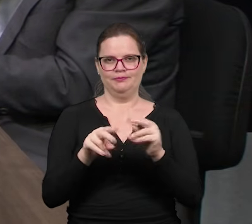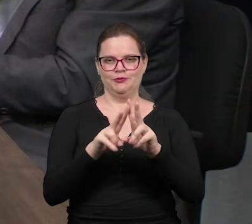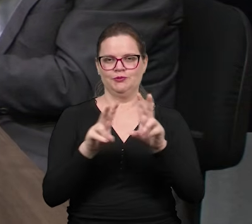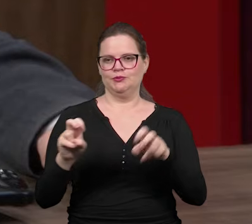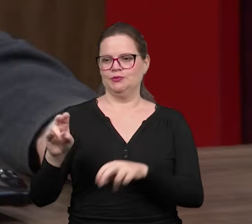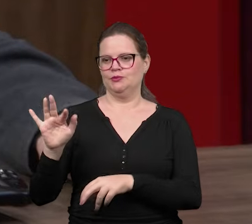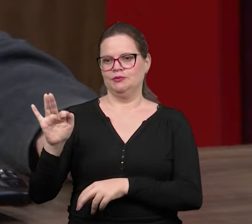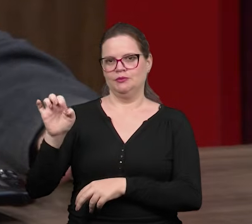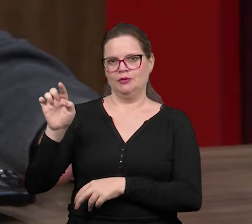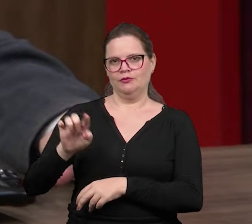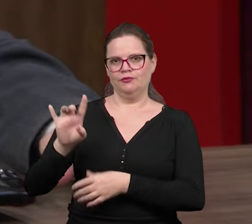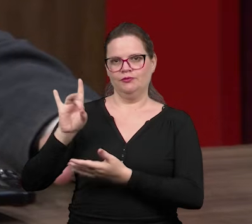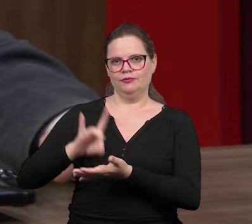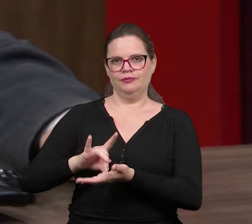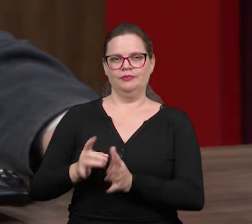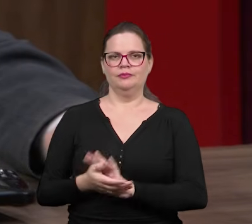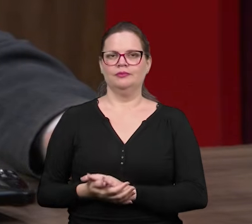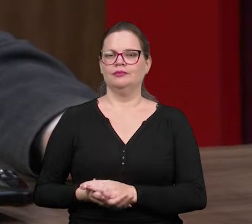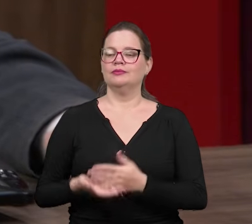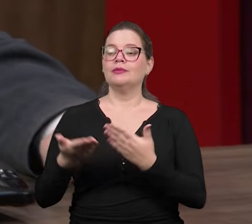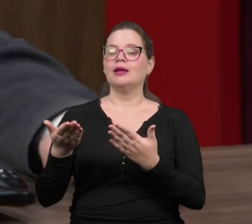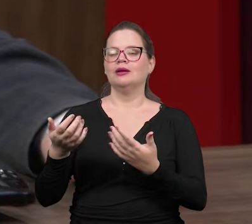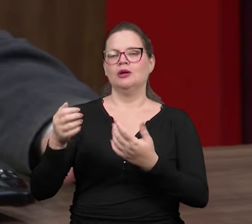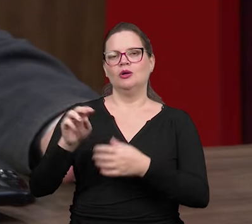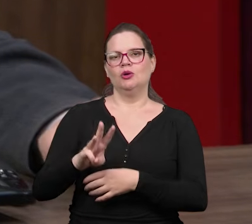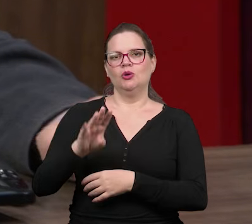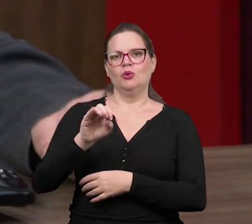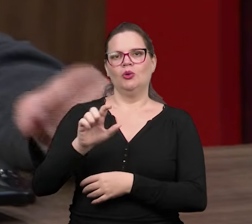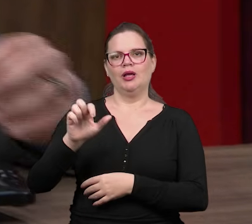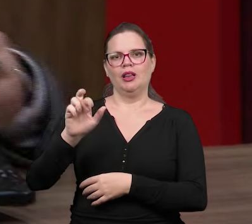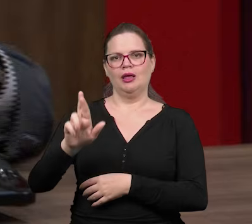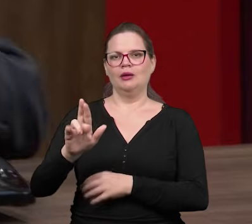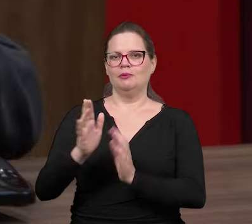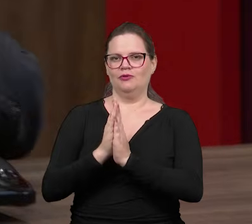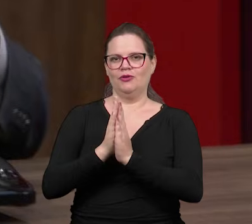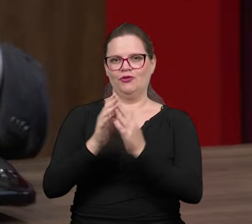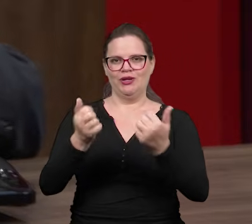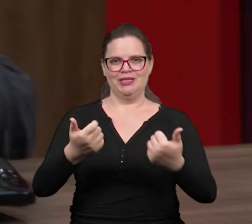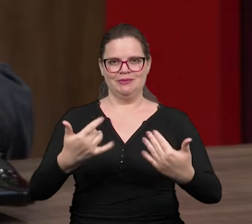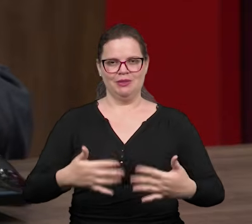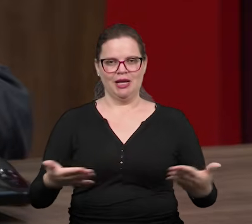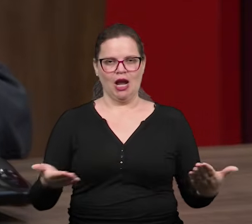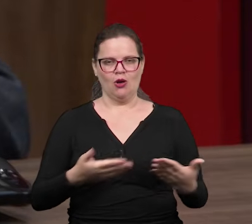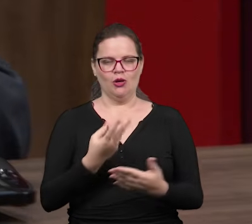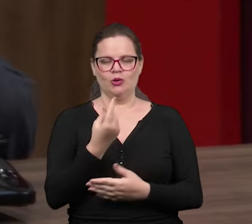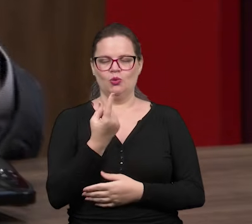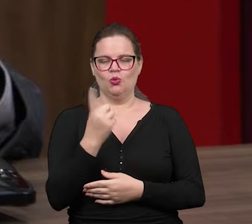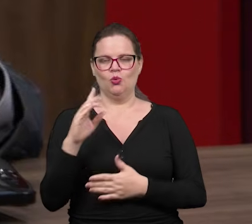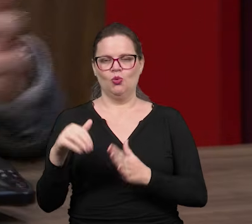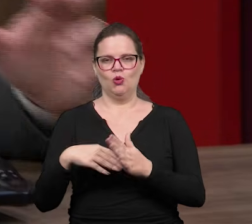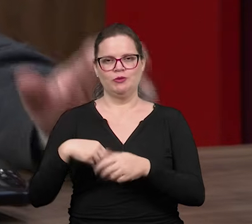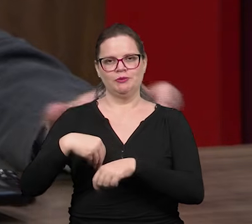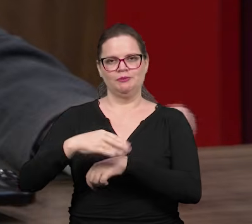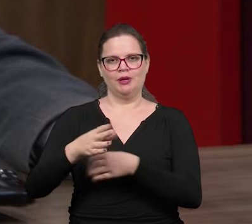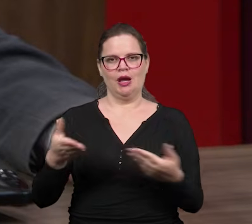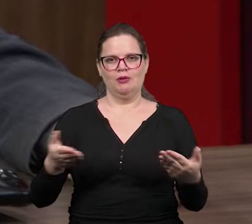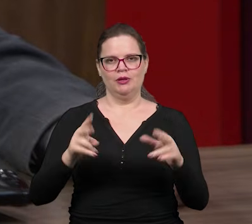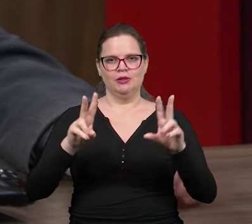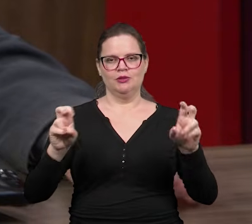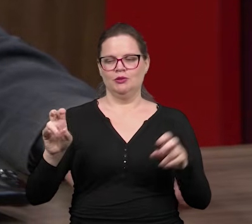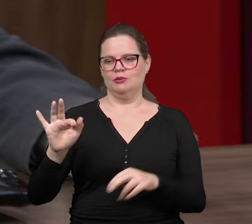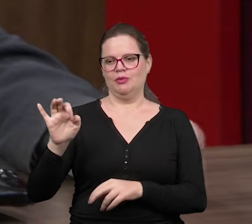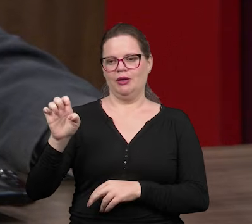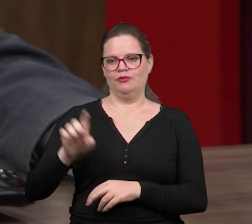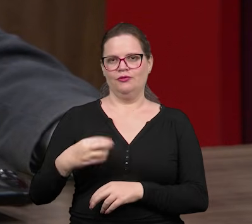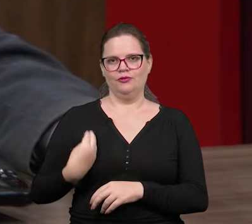fé verdadeira. Willer, traz para a gente aí uma palavra sobre a fé, sobre esse momento que nós estamos vivendo também,